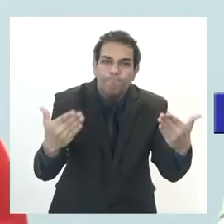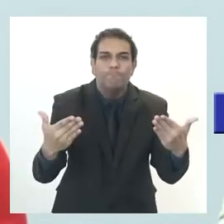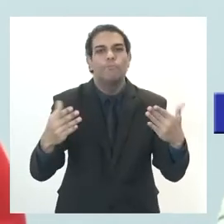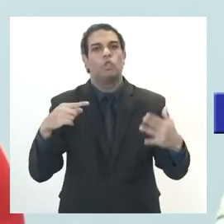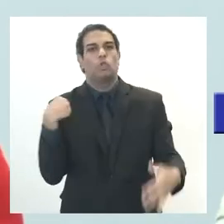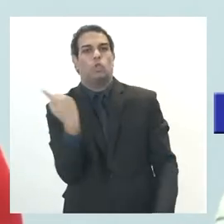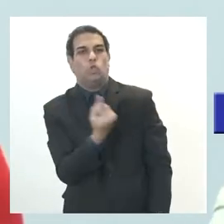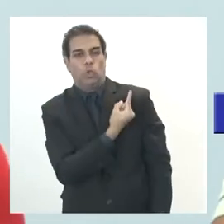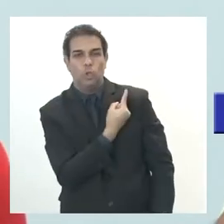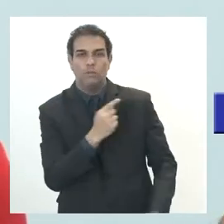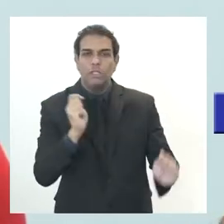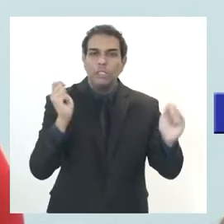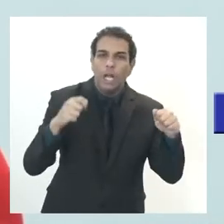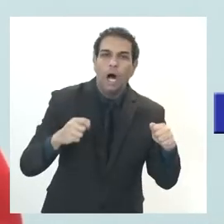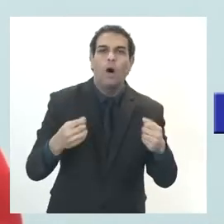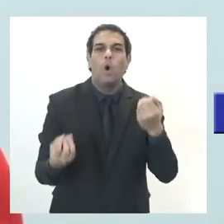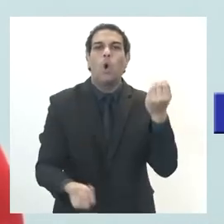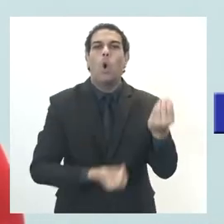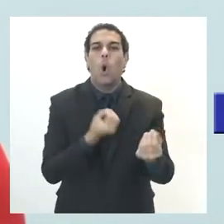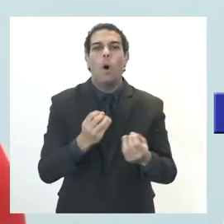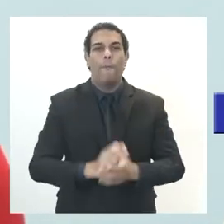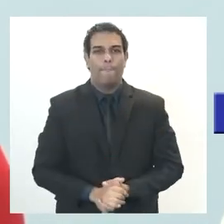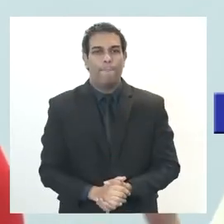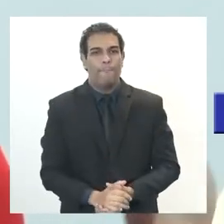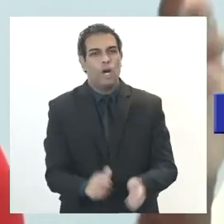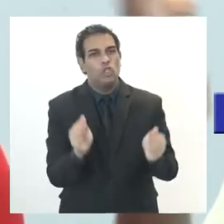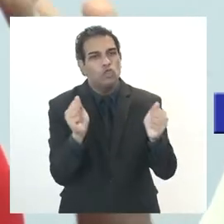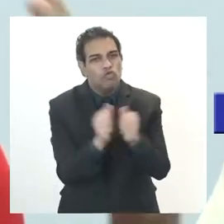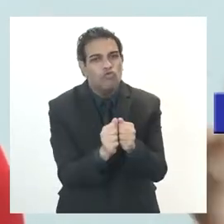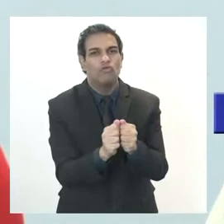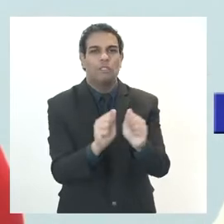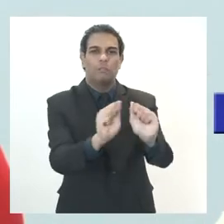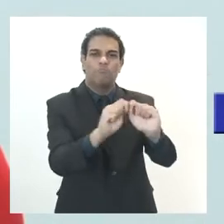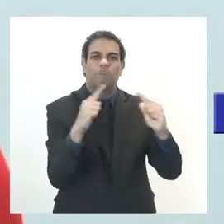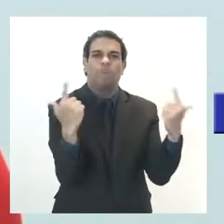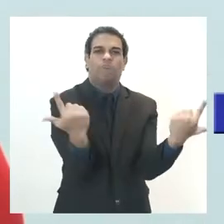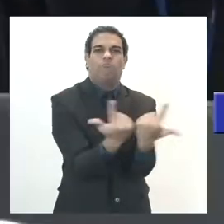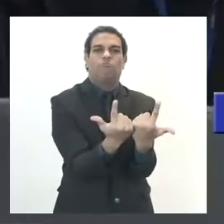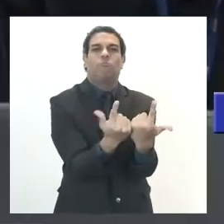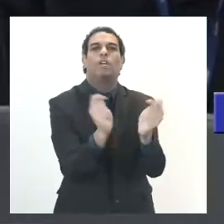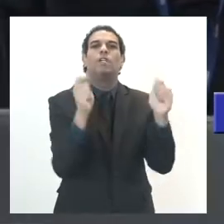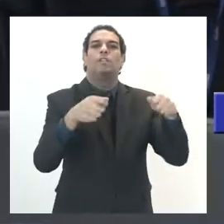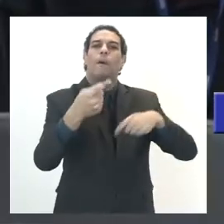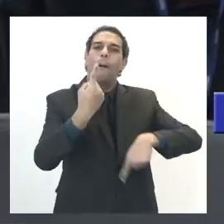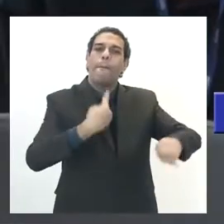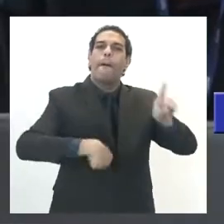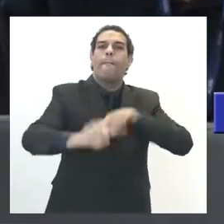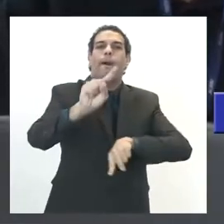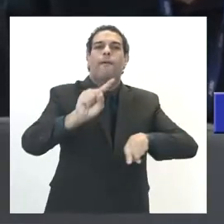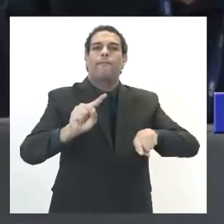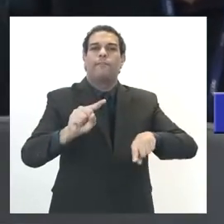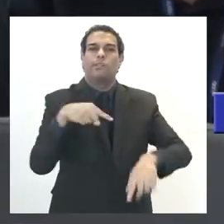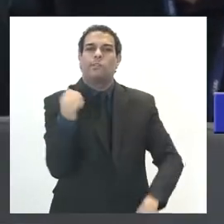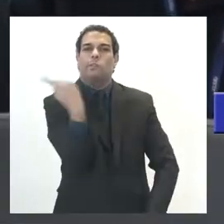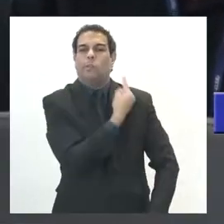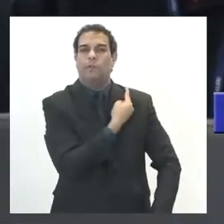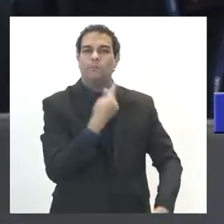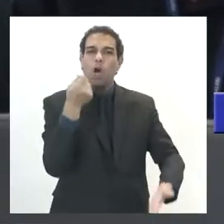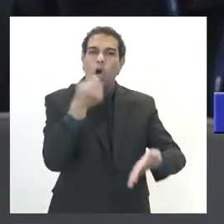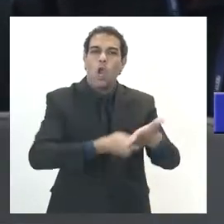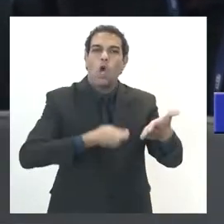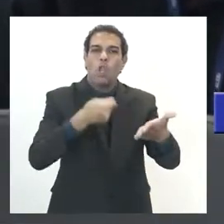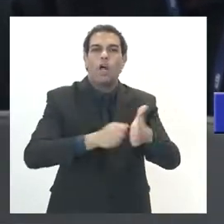e nós tivermos condições nós também estamos juntos para poder também ter ajudado a melhor forma possível que nós pudermos